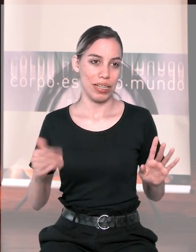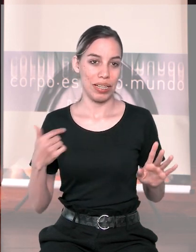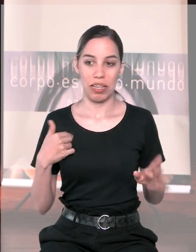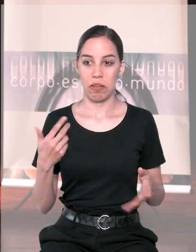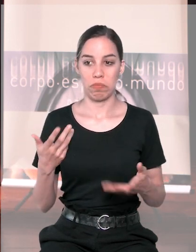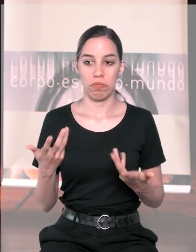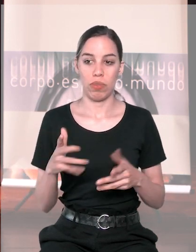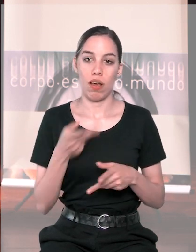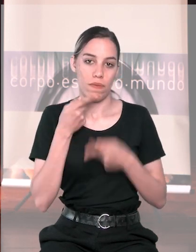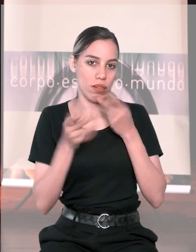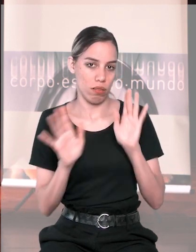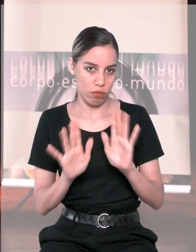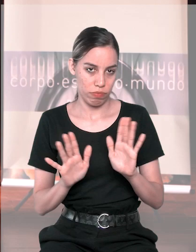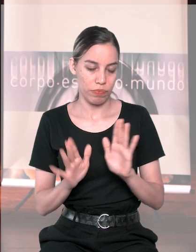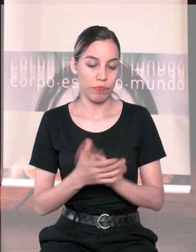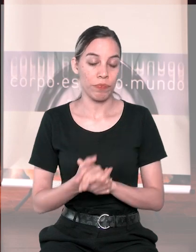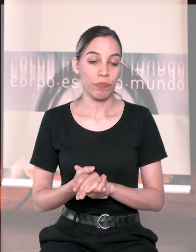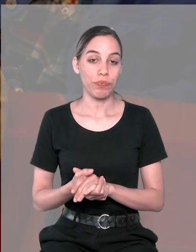que eu não vou entrar aqui.